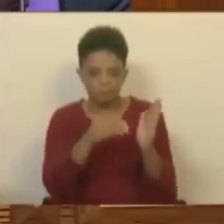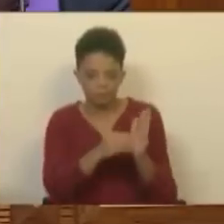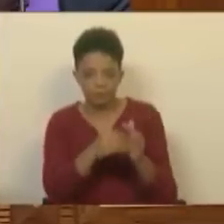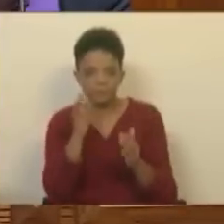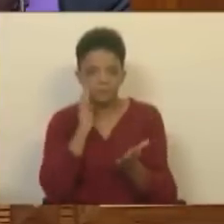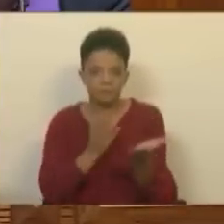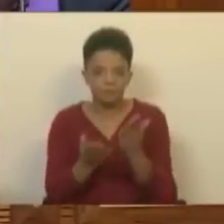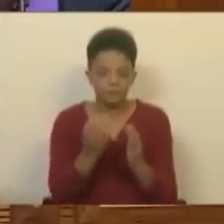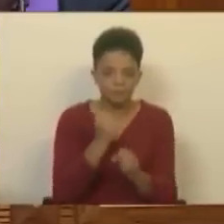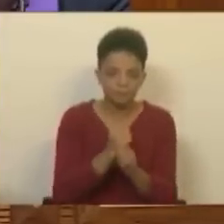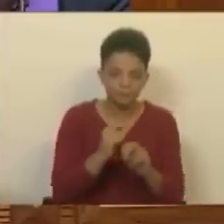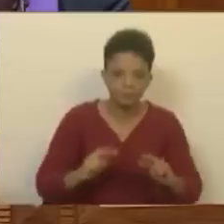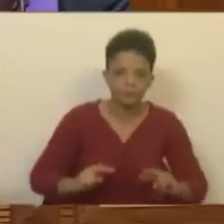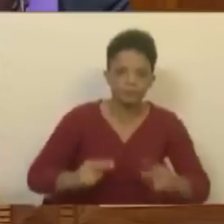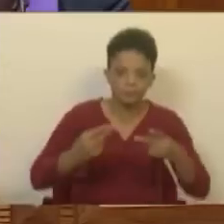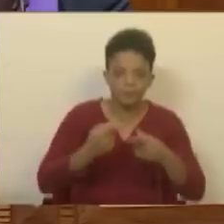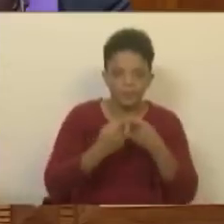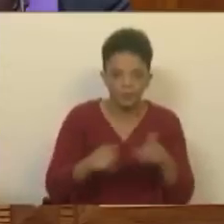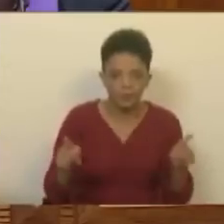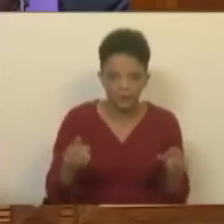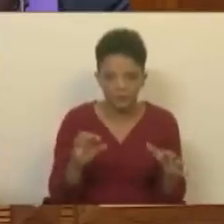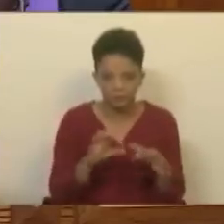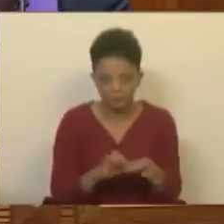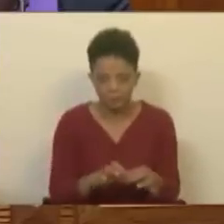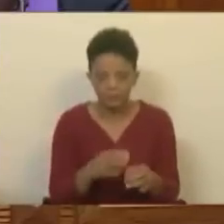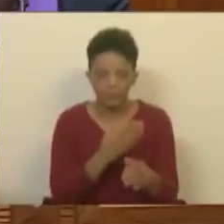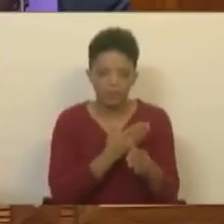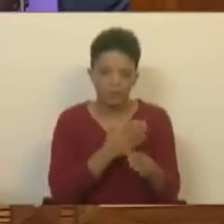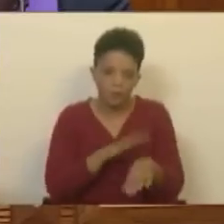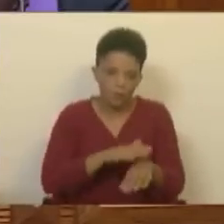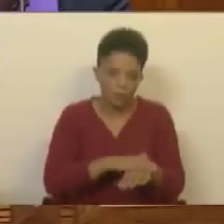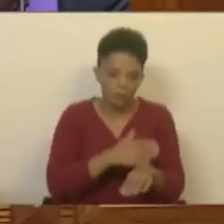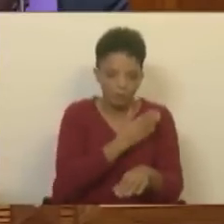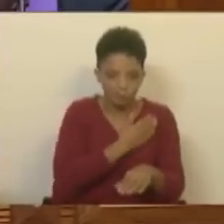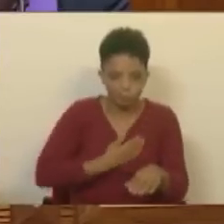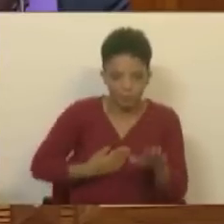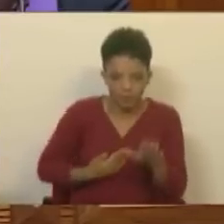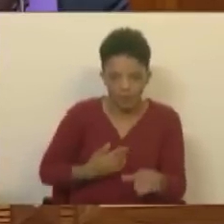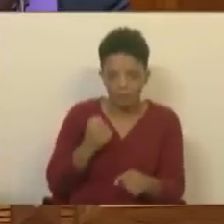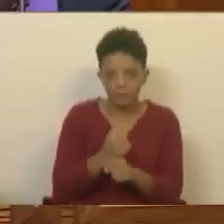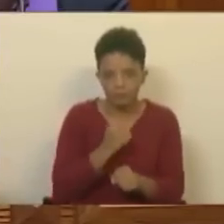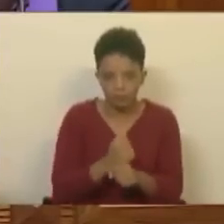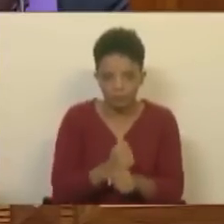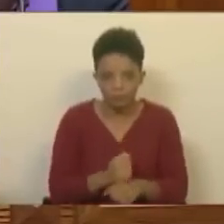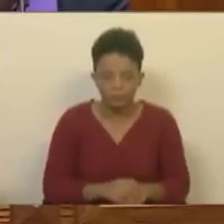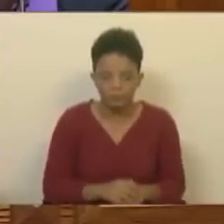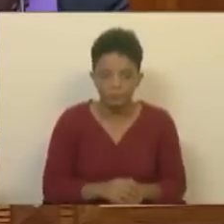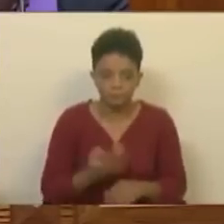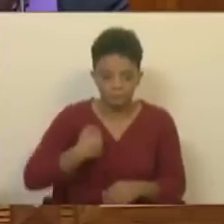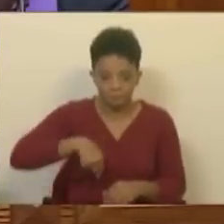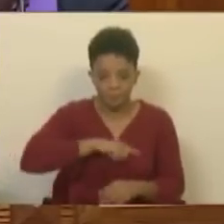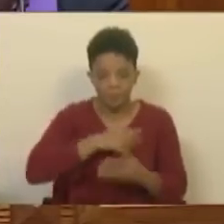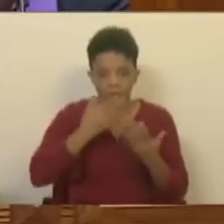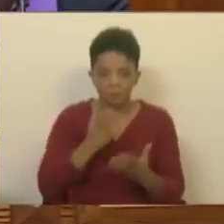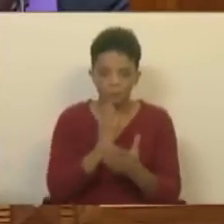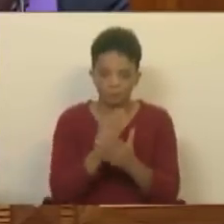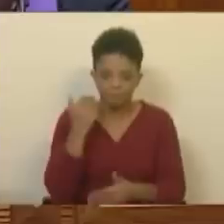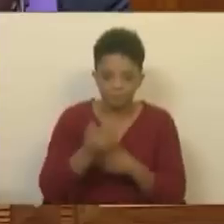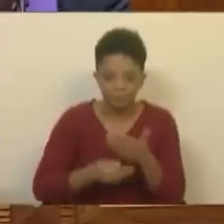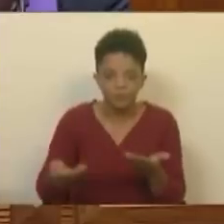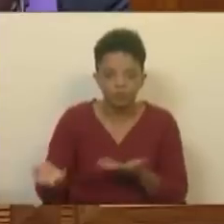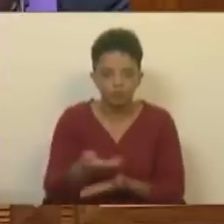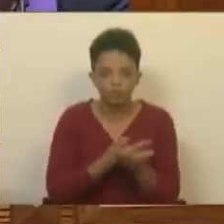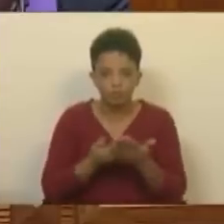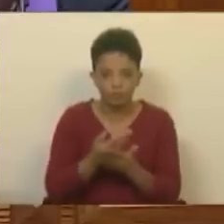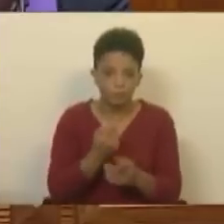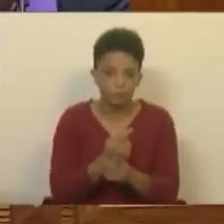carreira dos operacionais uma diferenciação em função da antiguidade no exercício de funções nós temos neste momento num processo nucicial